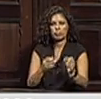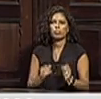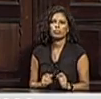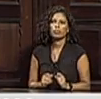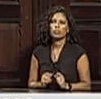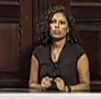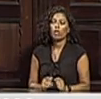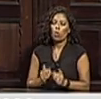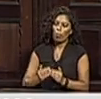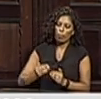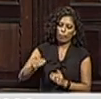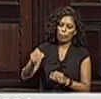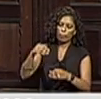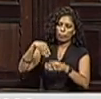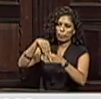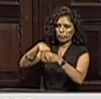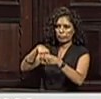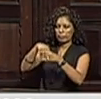Em votação.